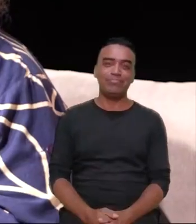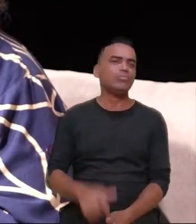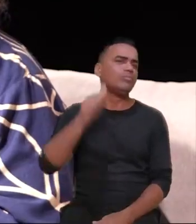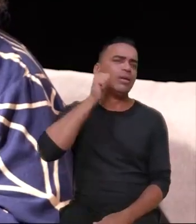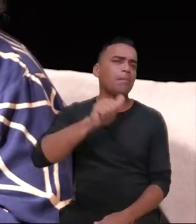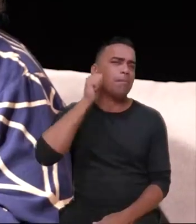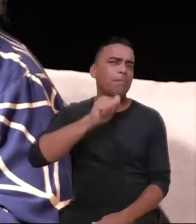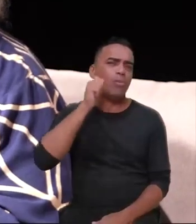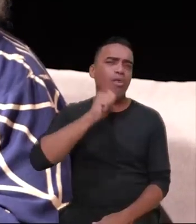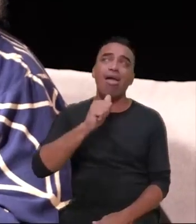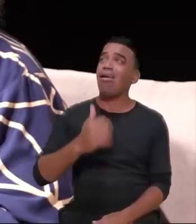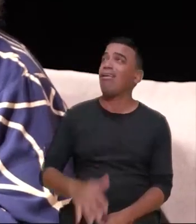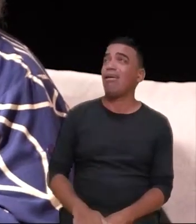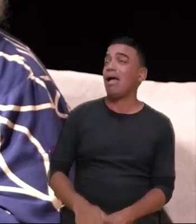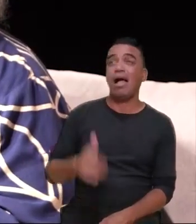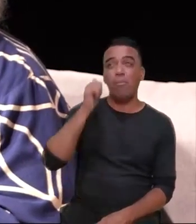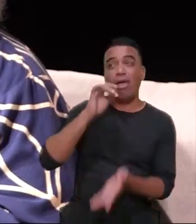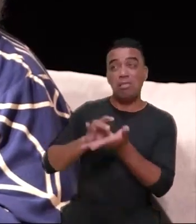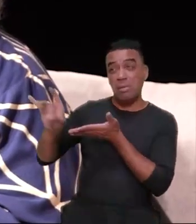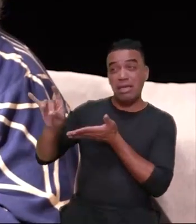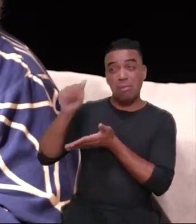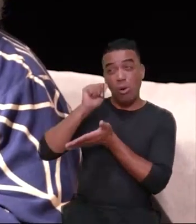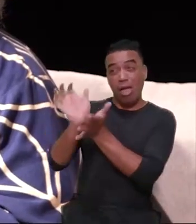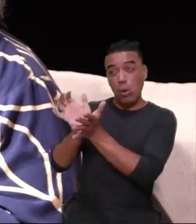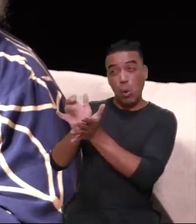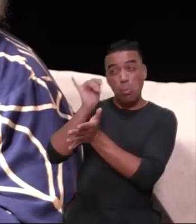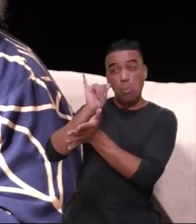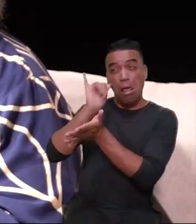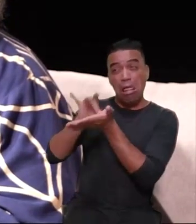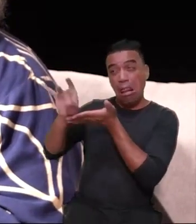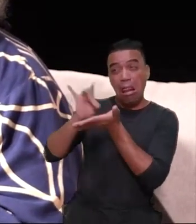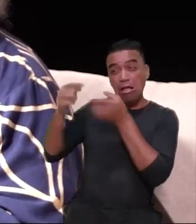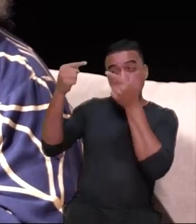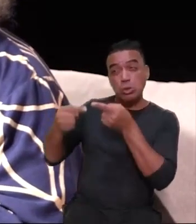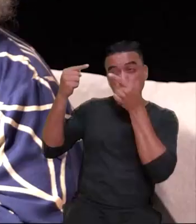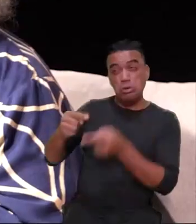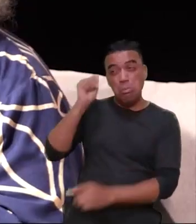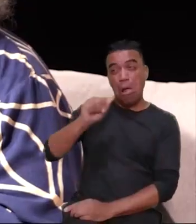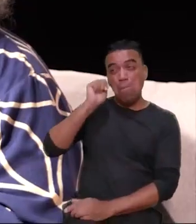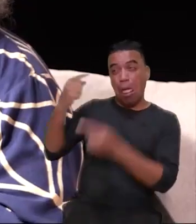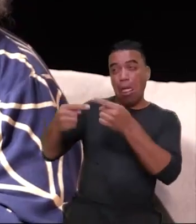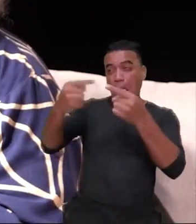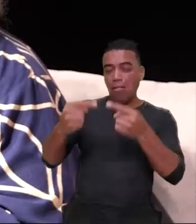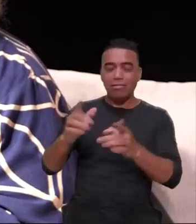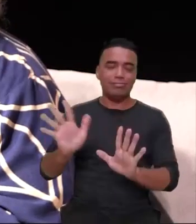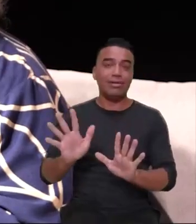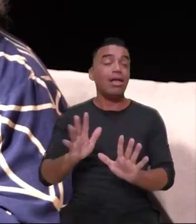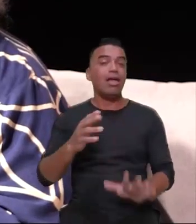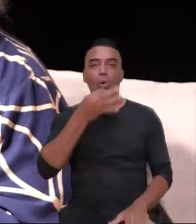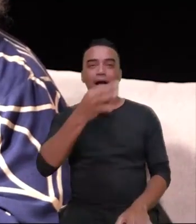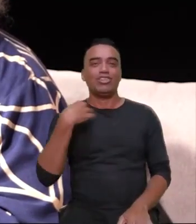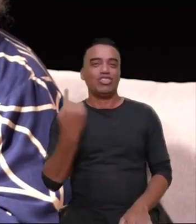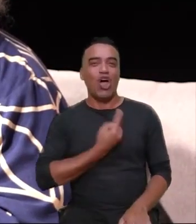As mulheres, falar, a mulher é inimiga da outra, a mulher disputa com a outra, mas eu acho que